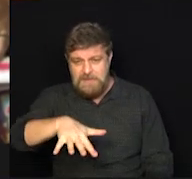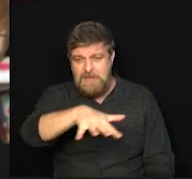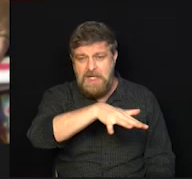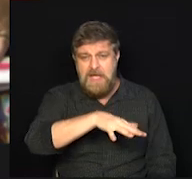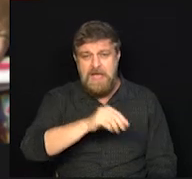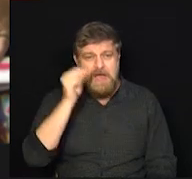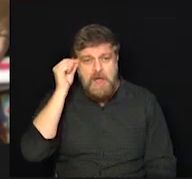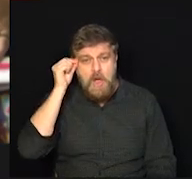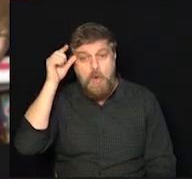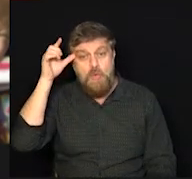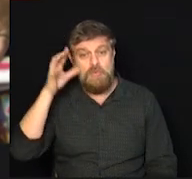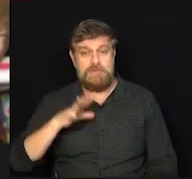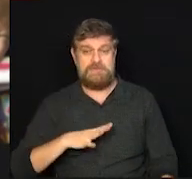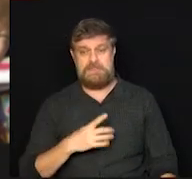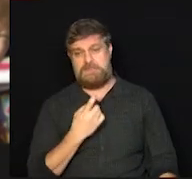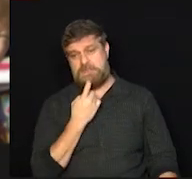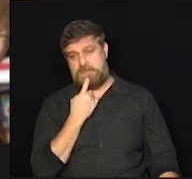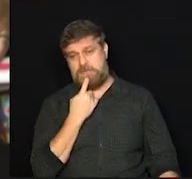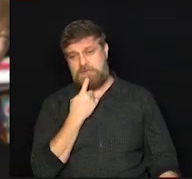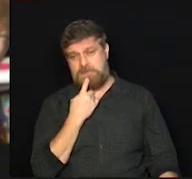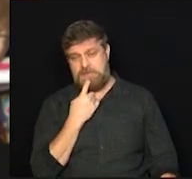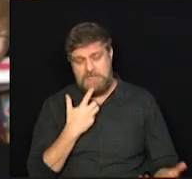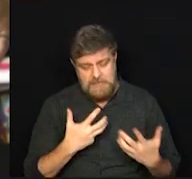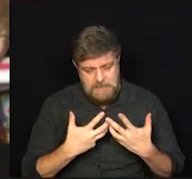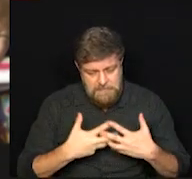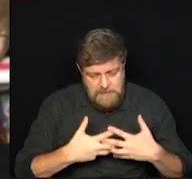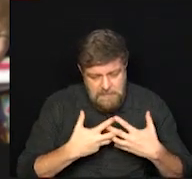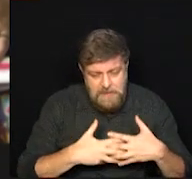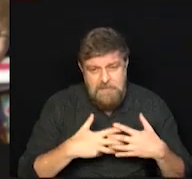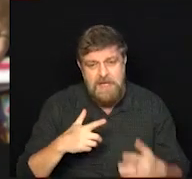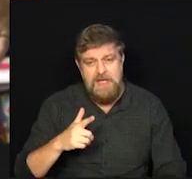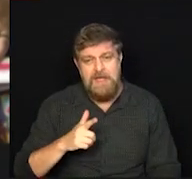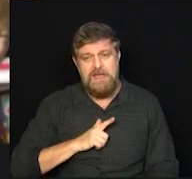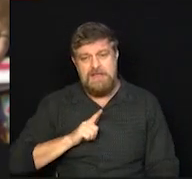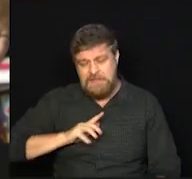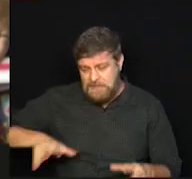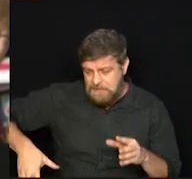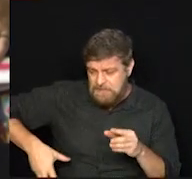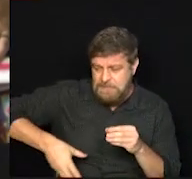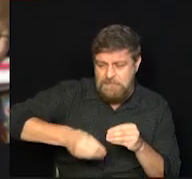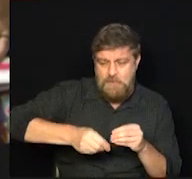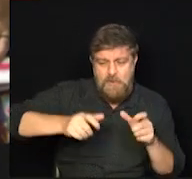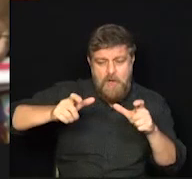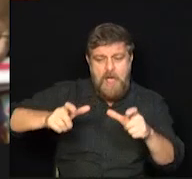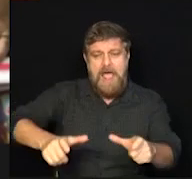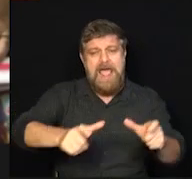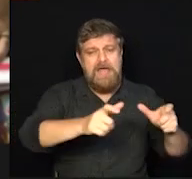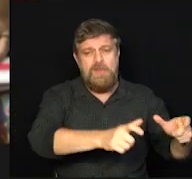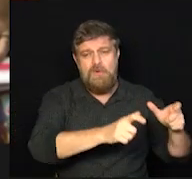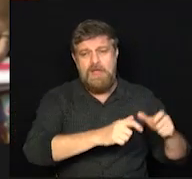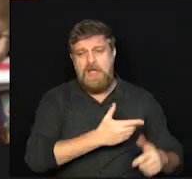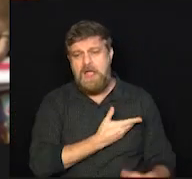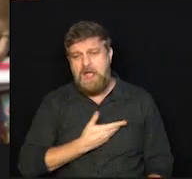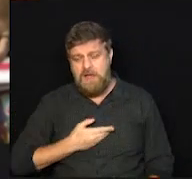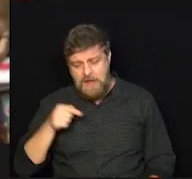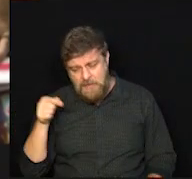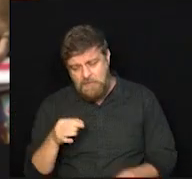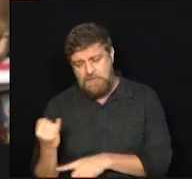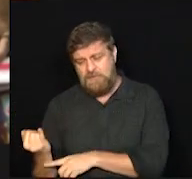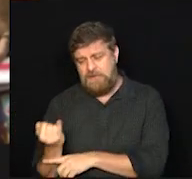Toledo nos o município e tem efetivamente inspiram esses Passos como espaços de